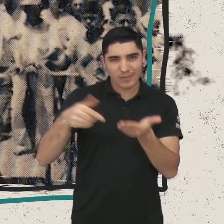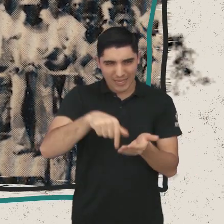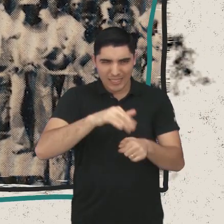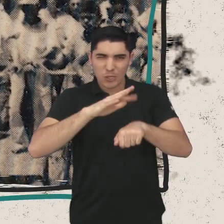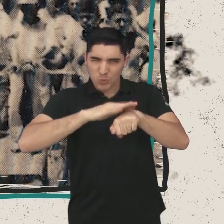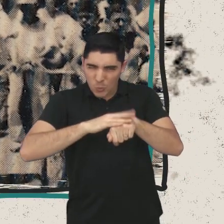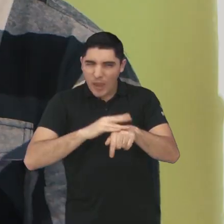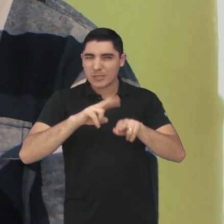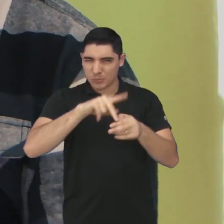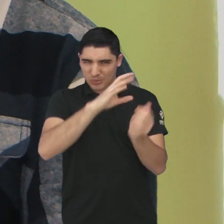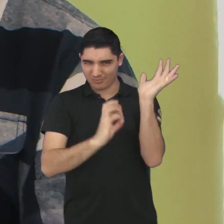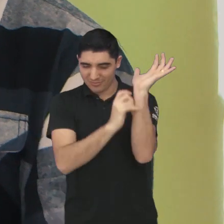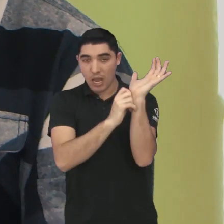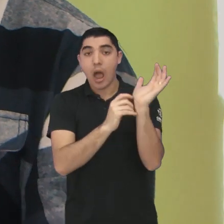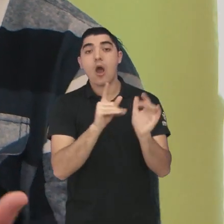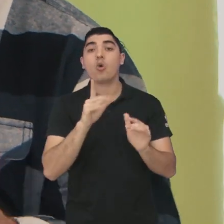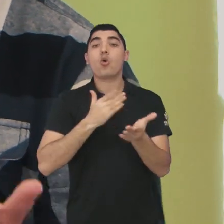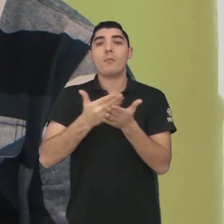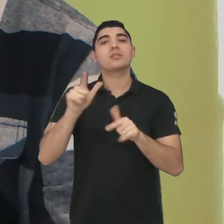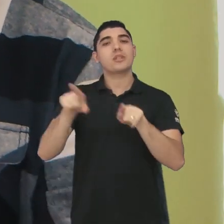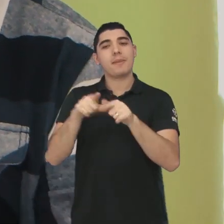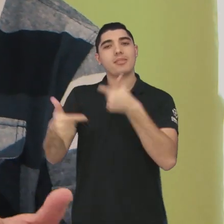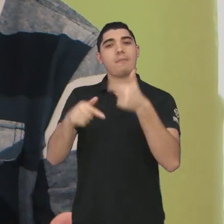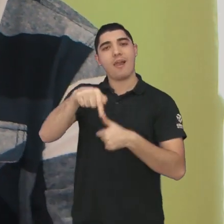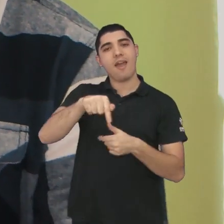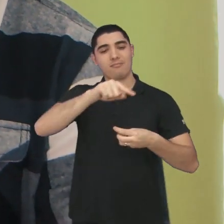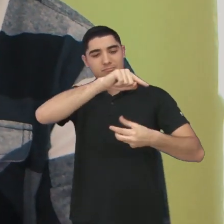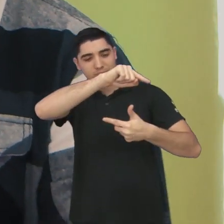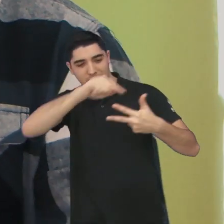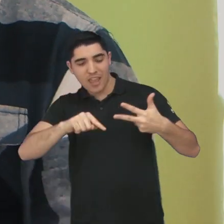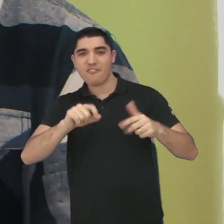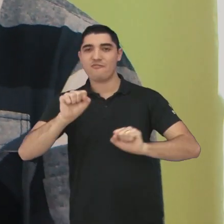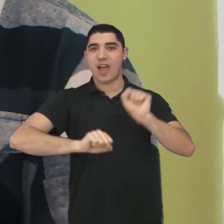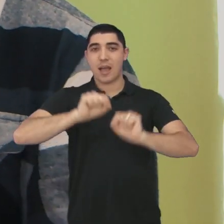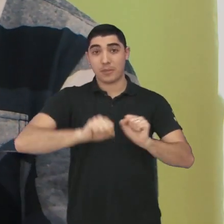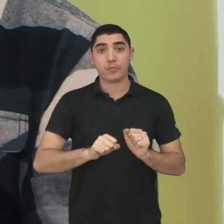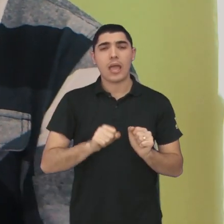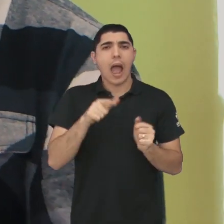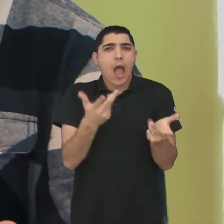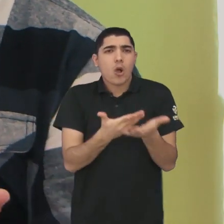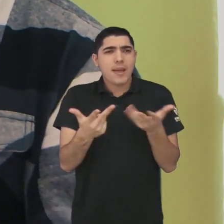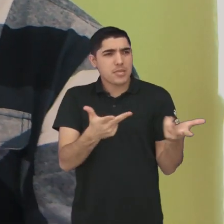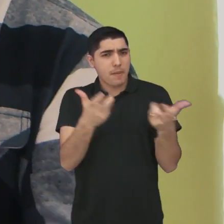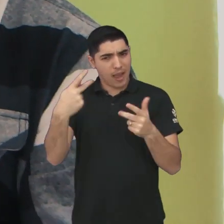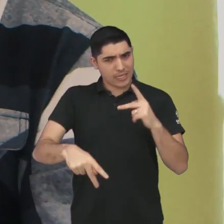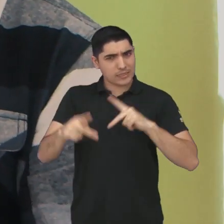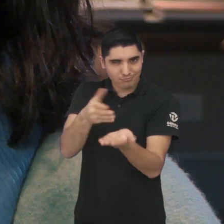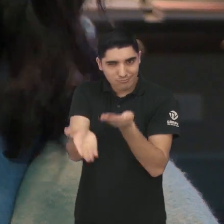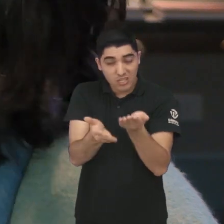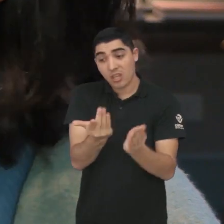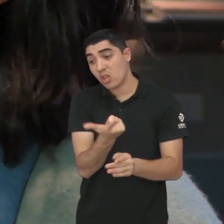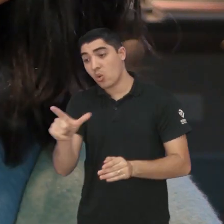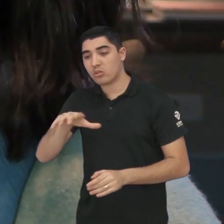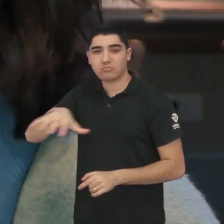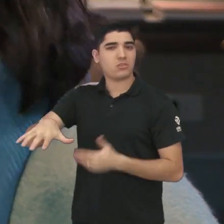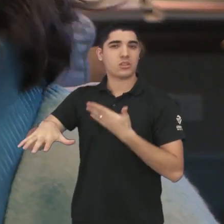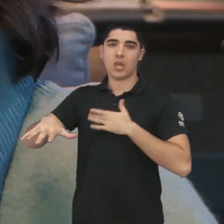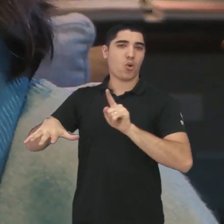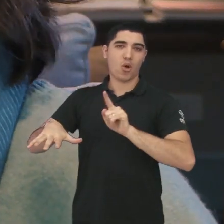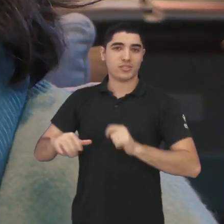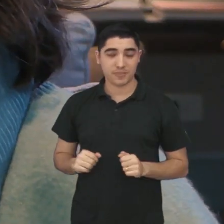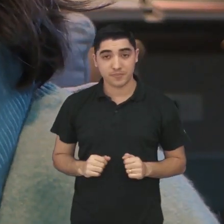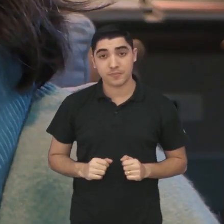Paraíba, que vai começar a trabalhar entre 27 e 29. Então essas pessoas que vieram para cá trazendo familiares para os sanatórios,